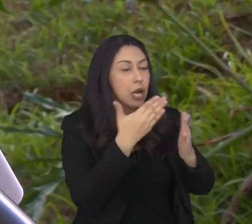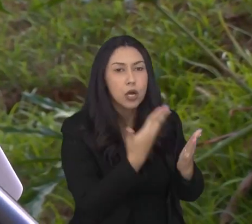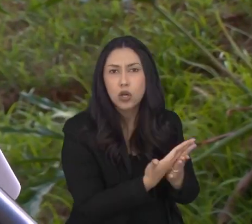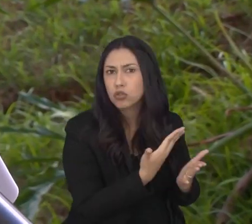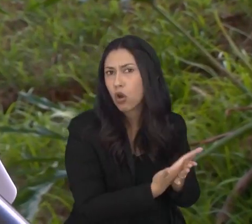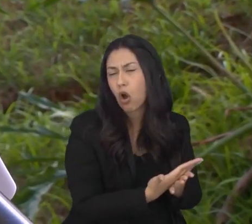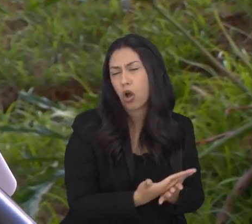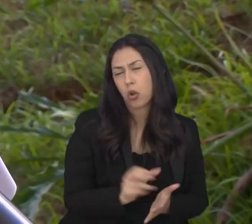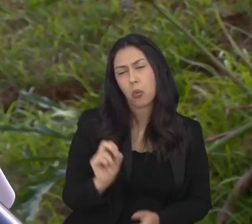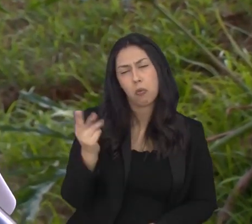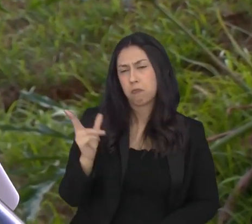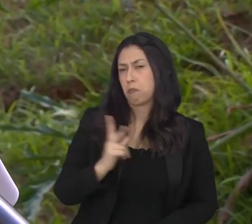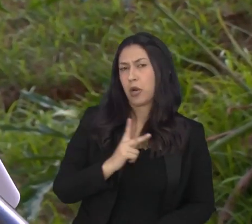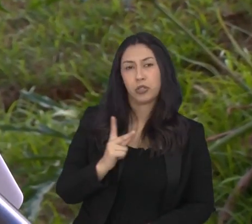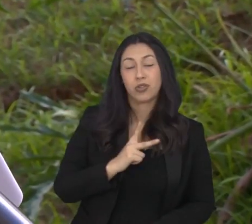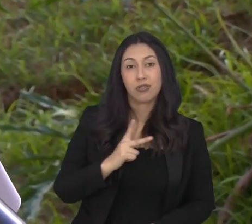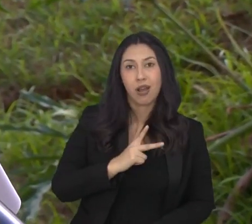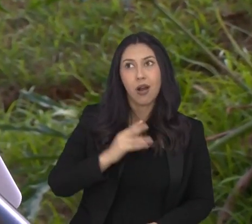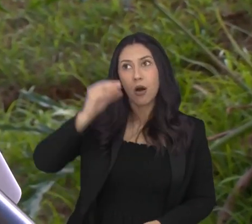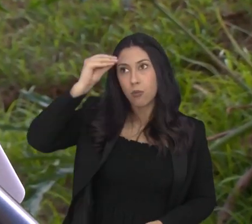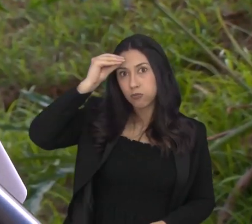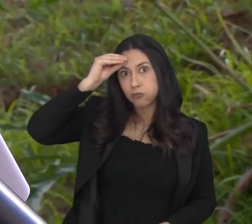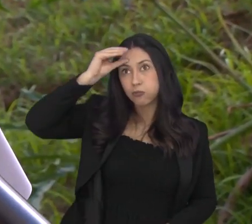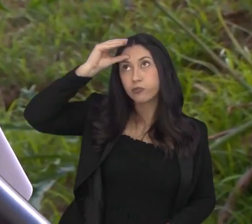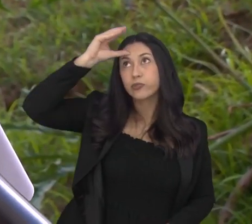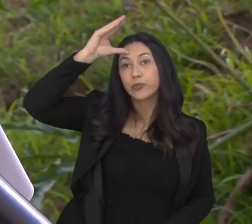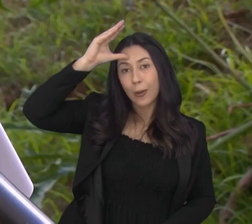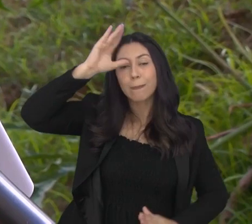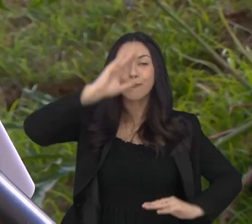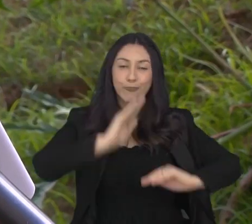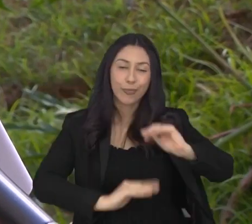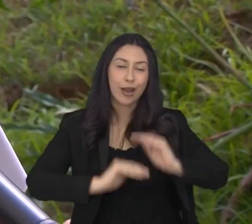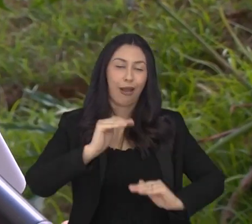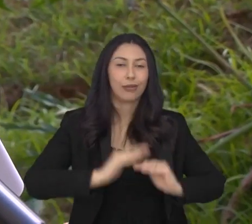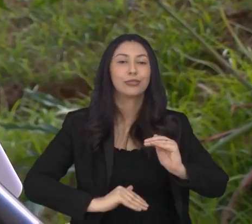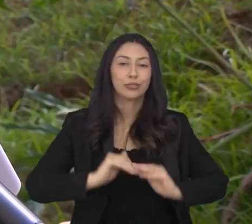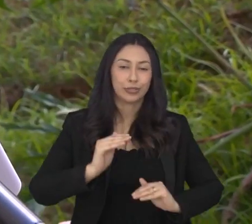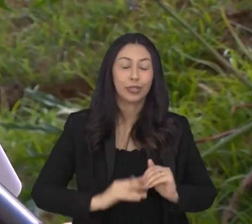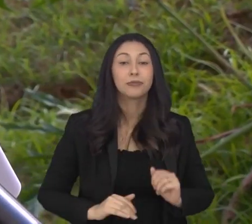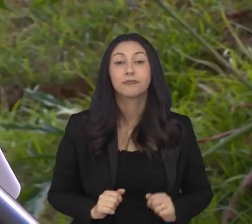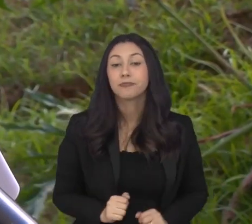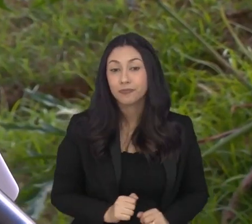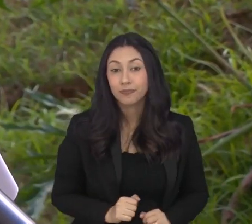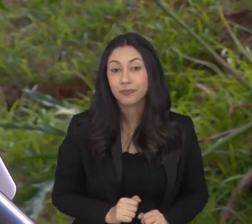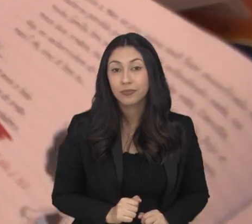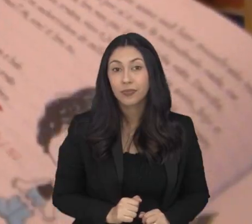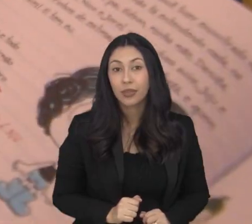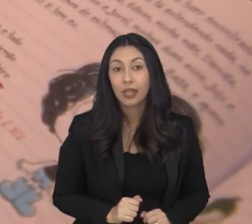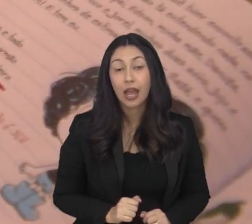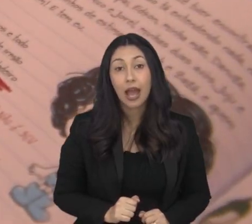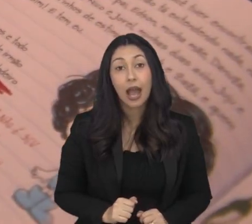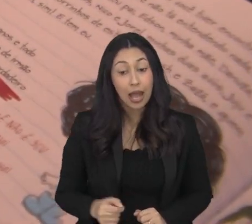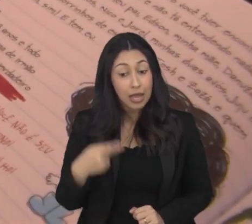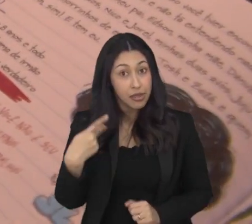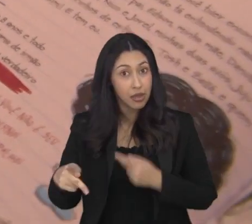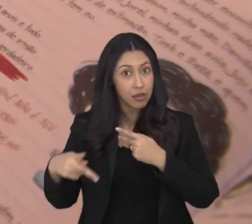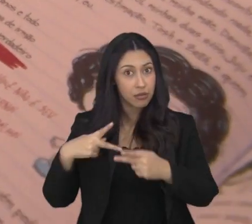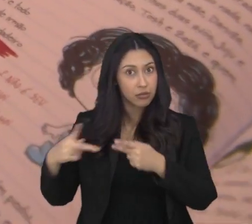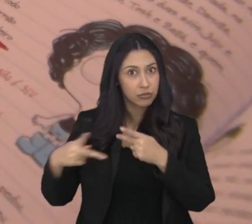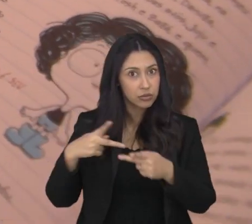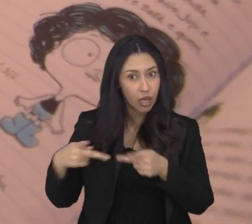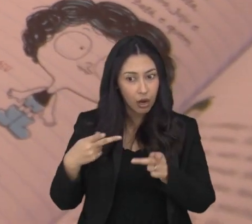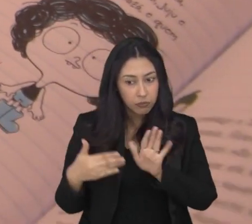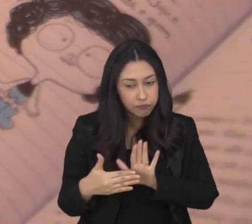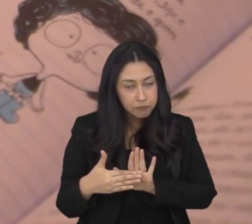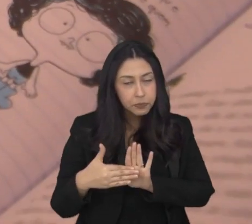seja escolar ou pessoal, todo aquele conhecimento que ela adquiriu com a literatura. E para criar na cidade